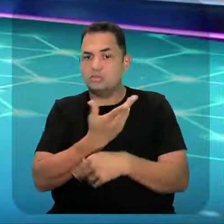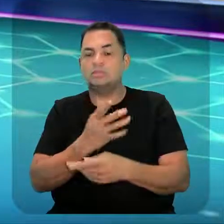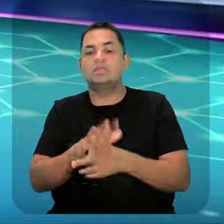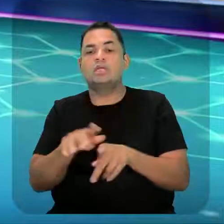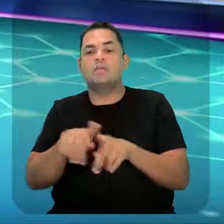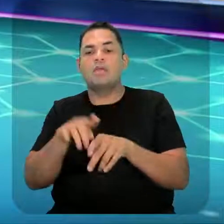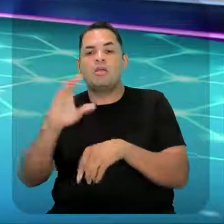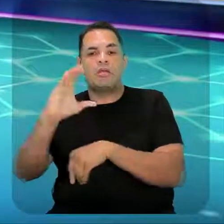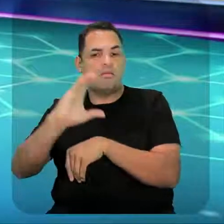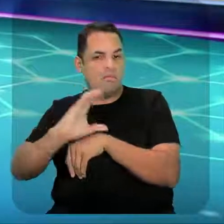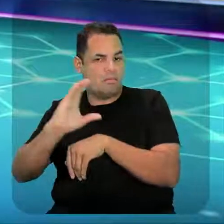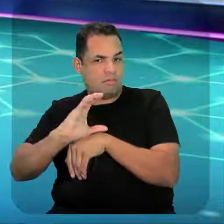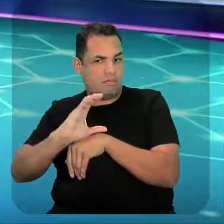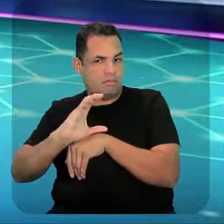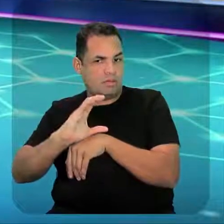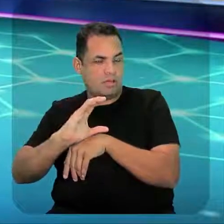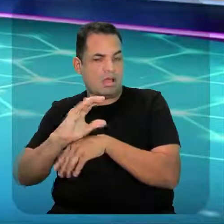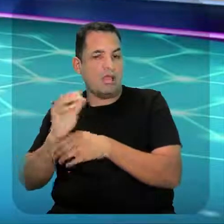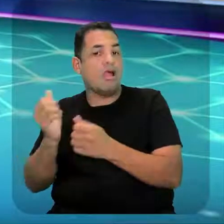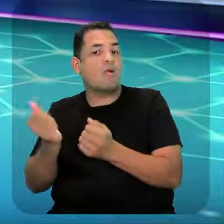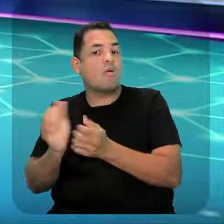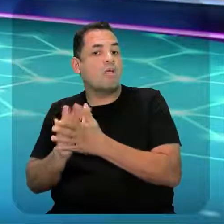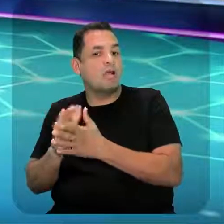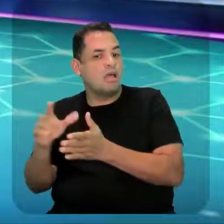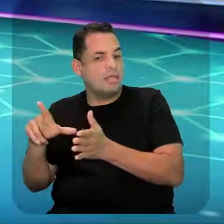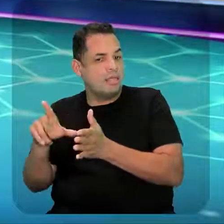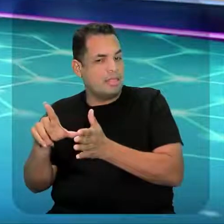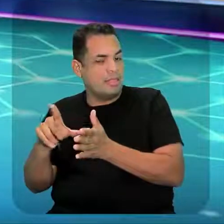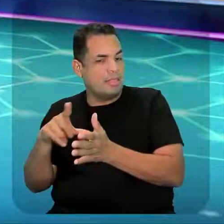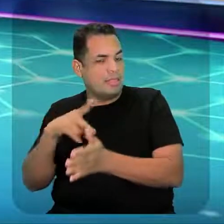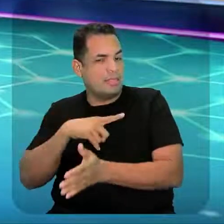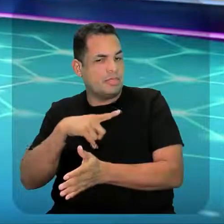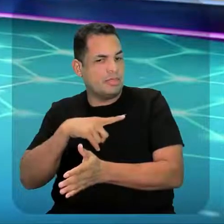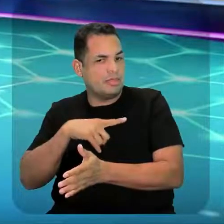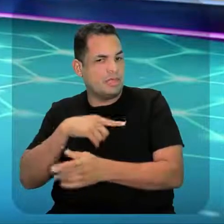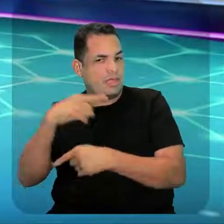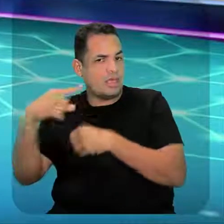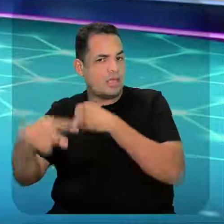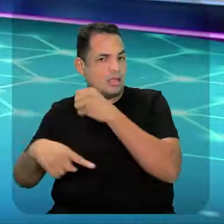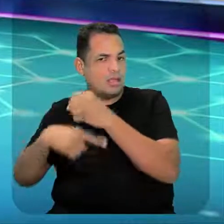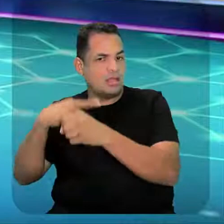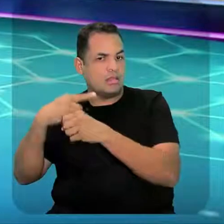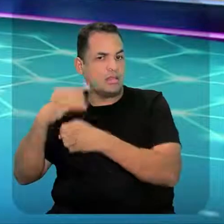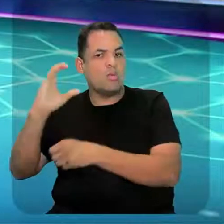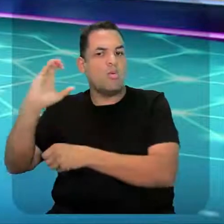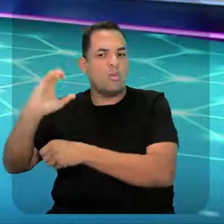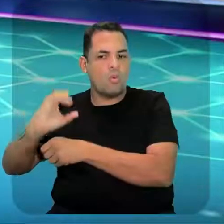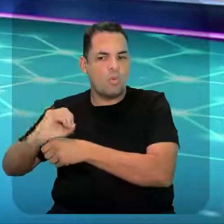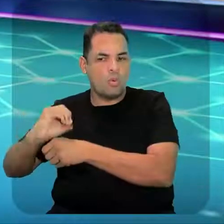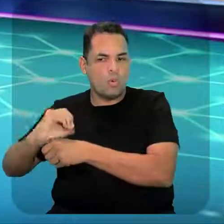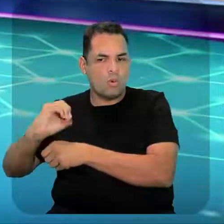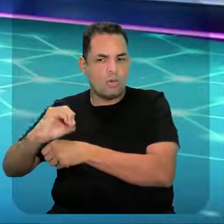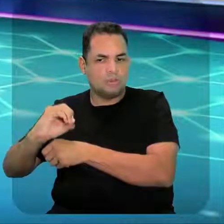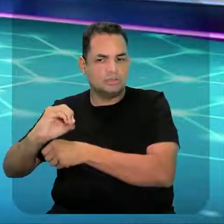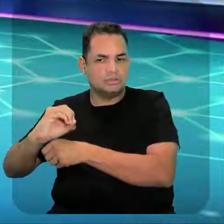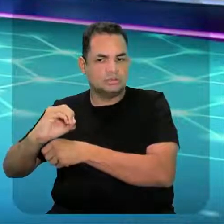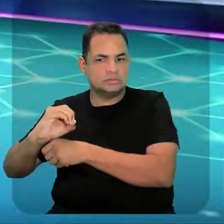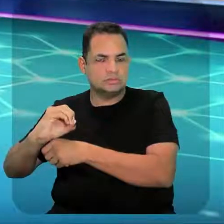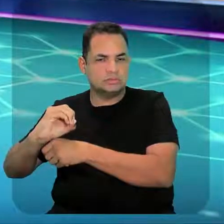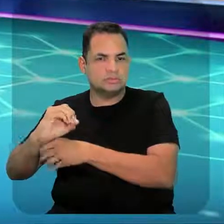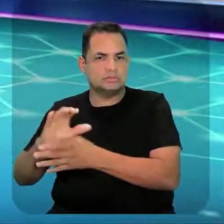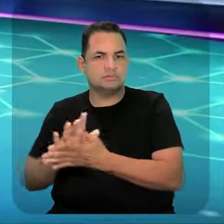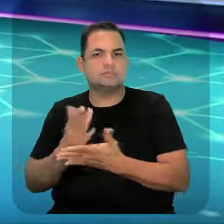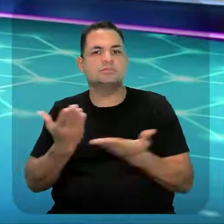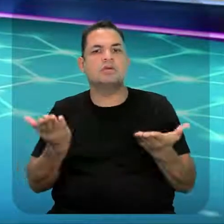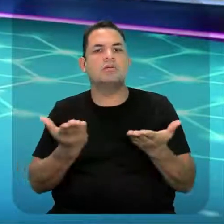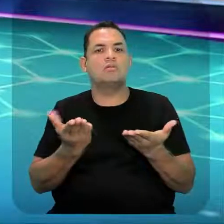de carbono, elas também vão apresentar o átomo de oxigênio. Então, vamos lá para a